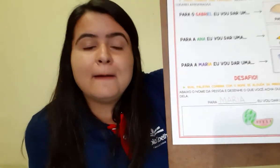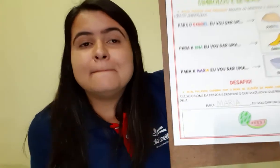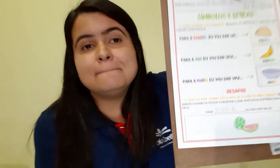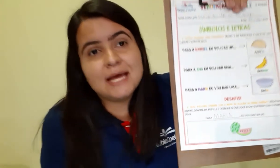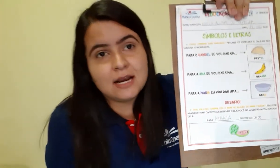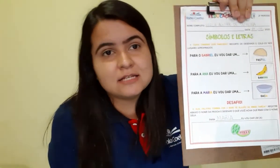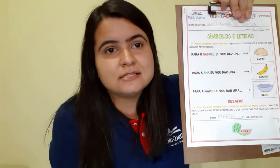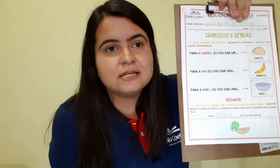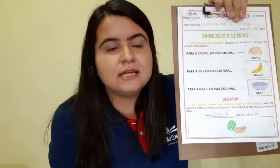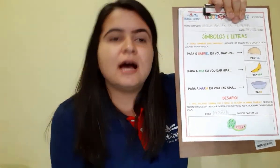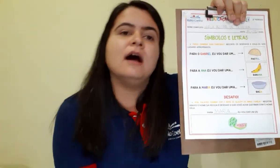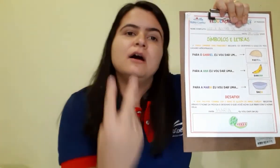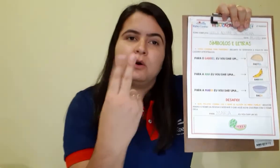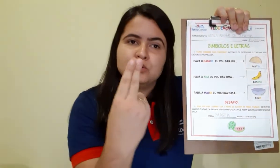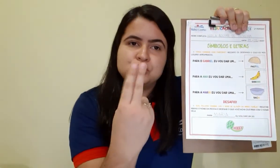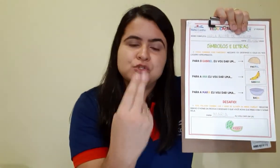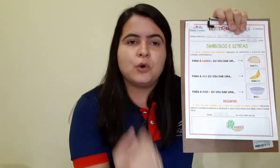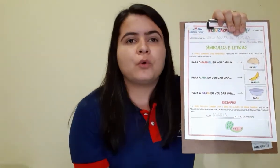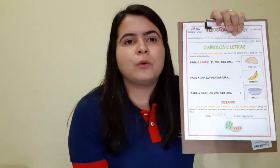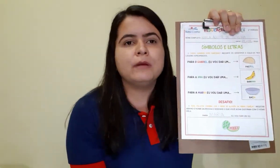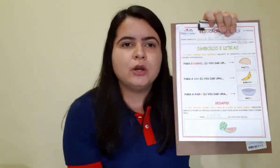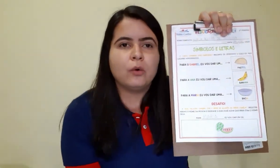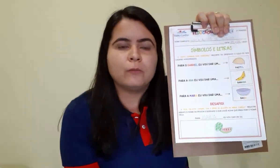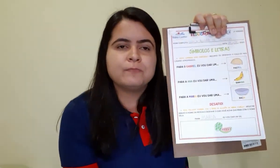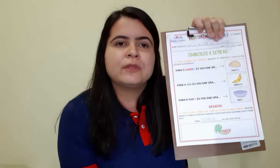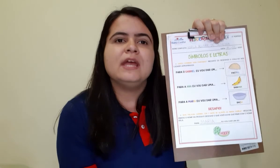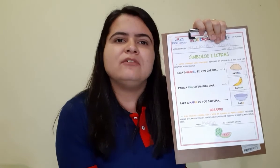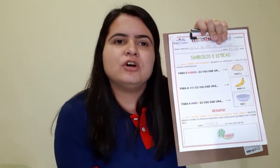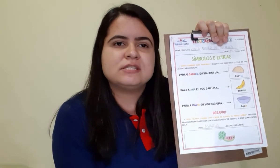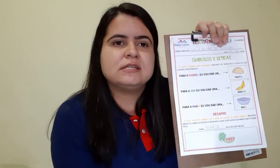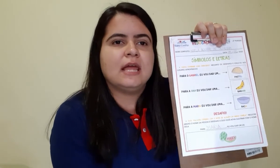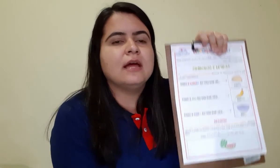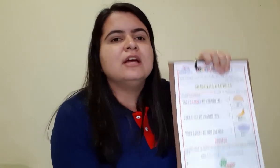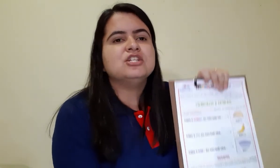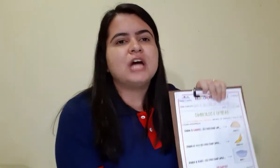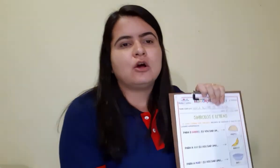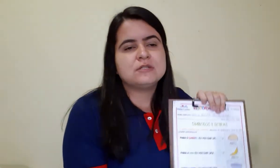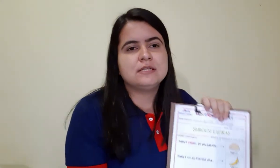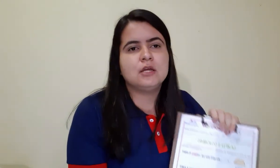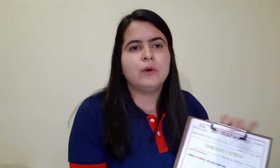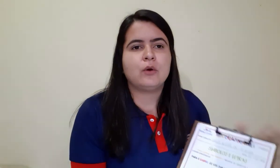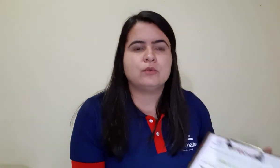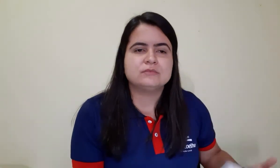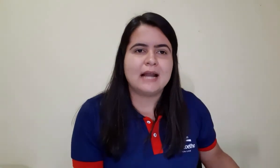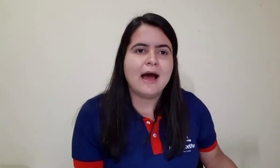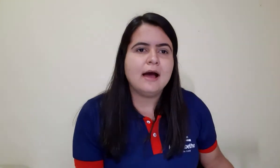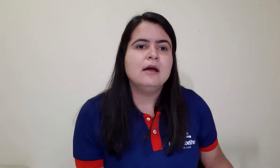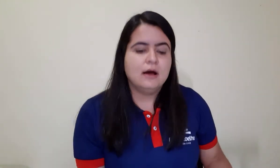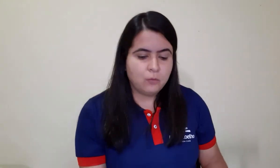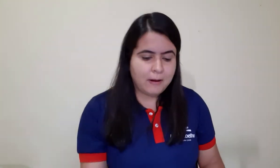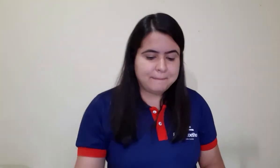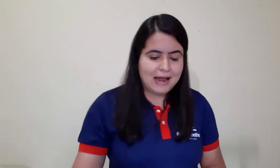Maria, melancia. O som combinou. E você, já conseguiu